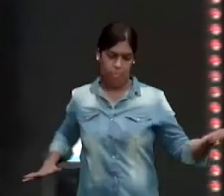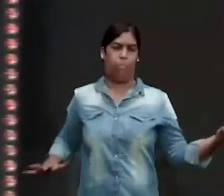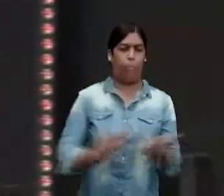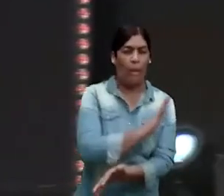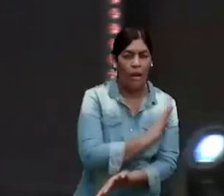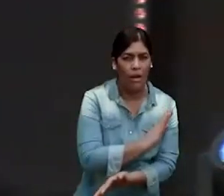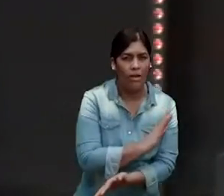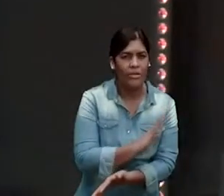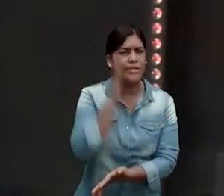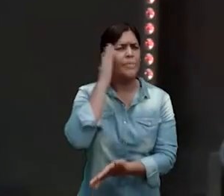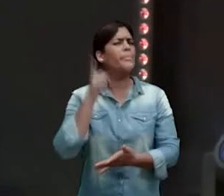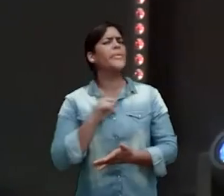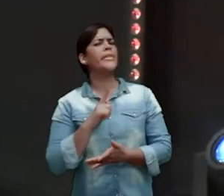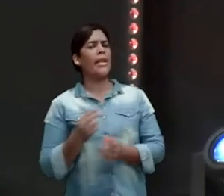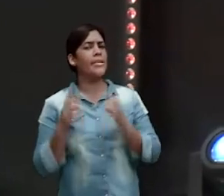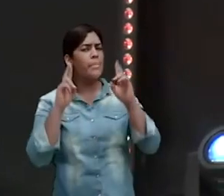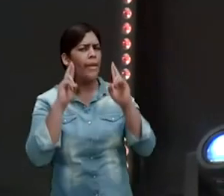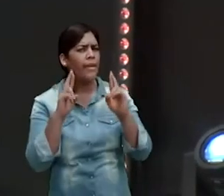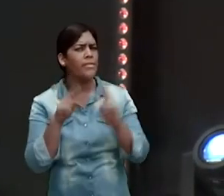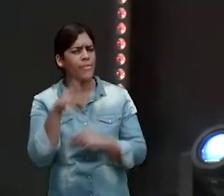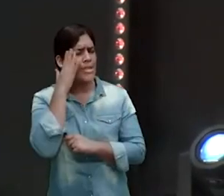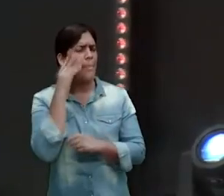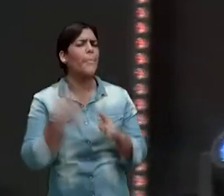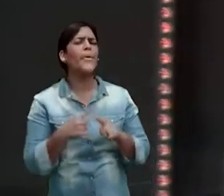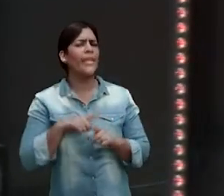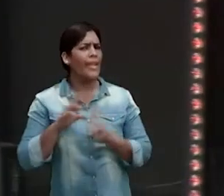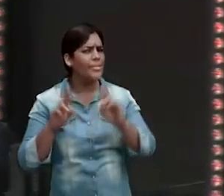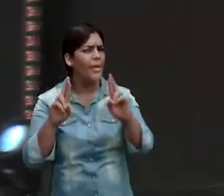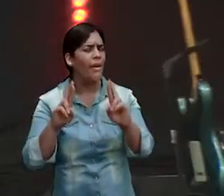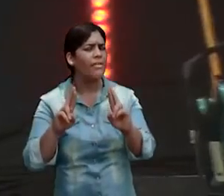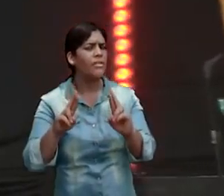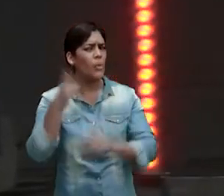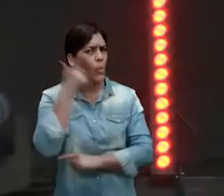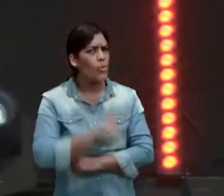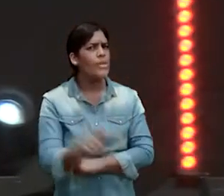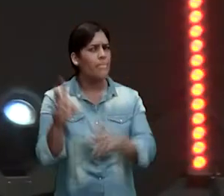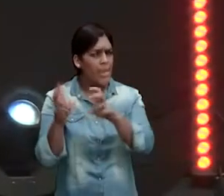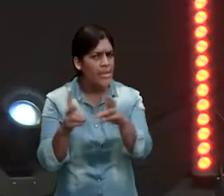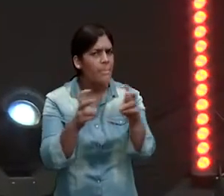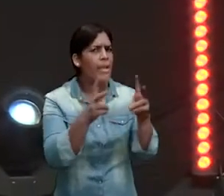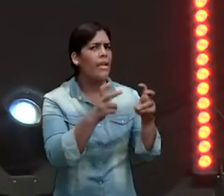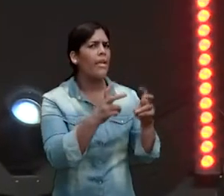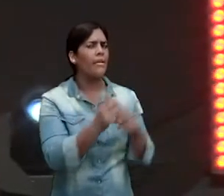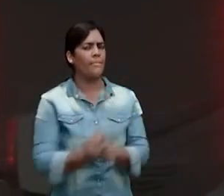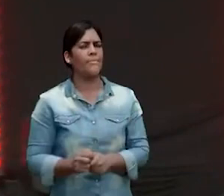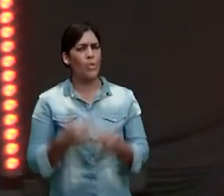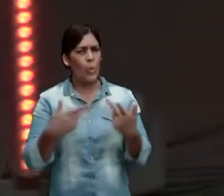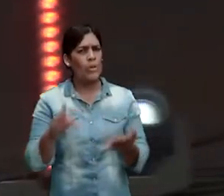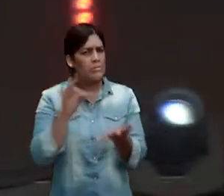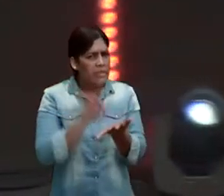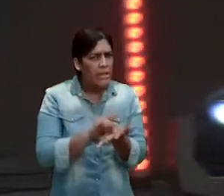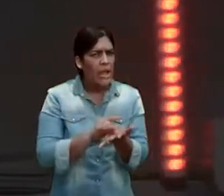você sabe o que que a fraternidade é existe Você sabe por quê que a gente ainda ver sinais lampejos de